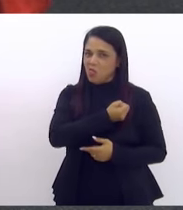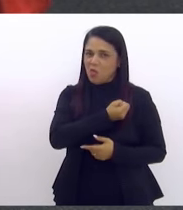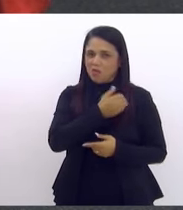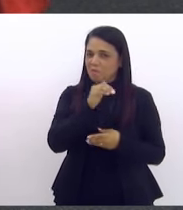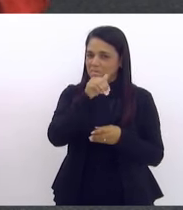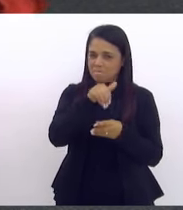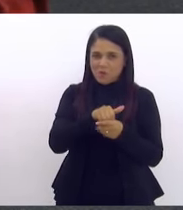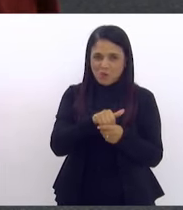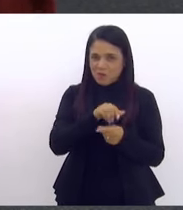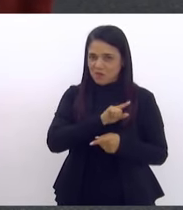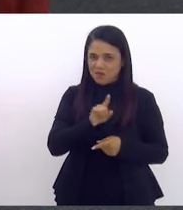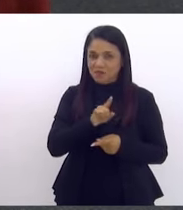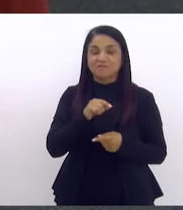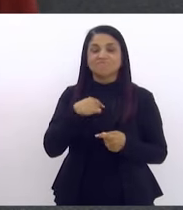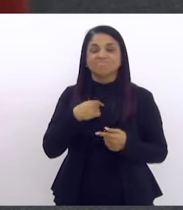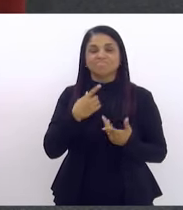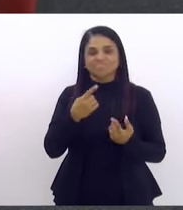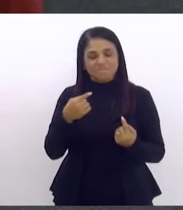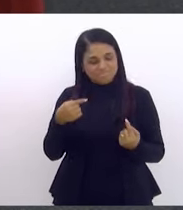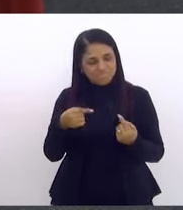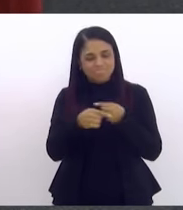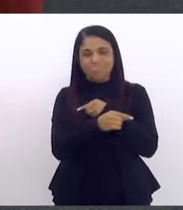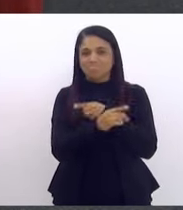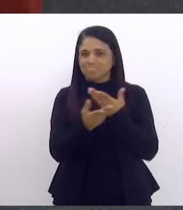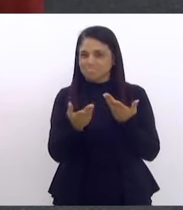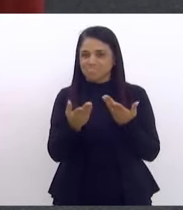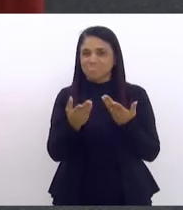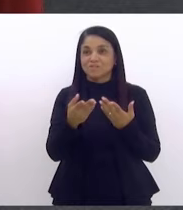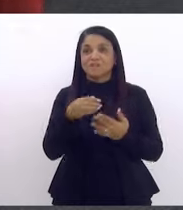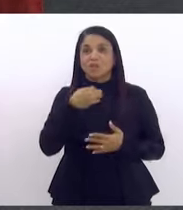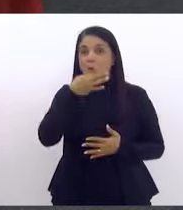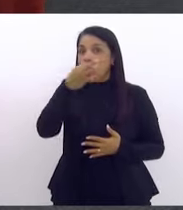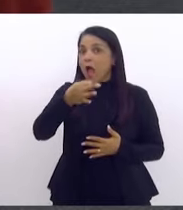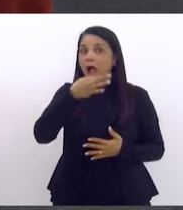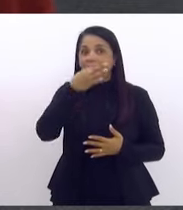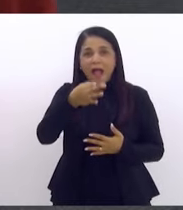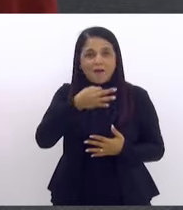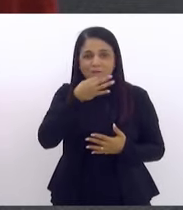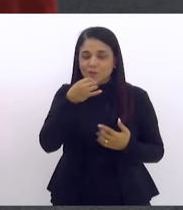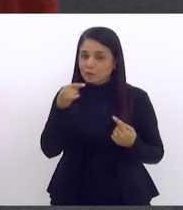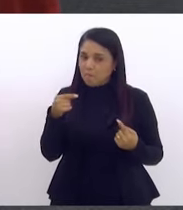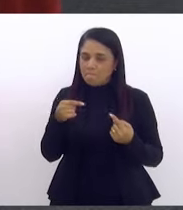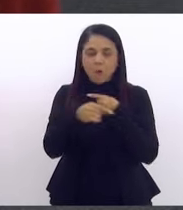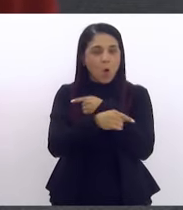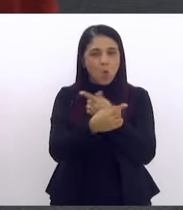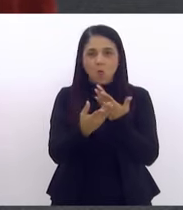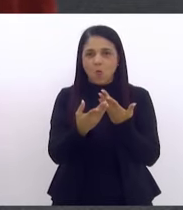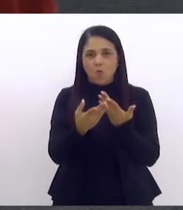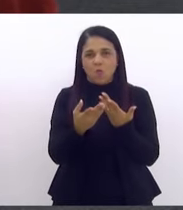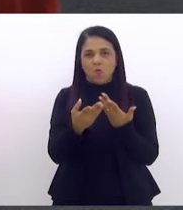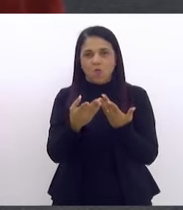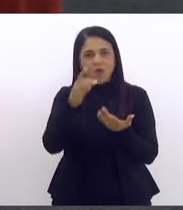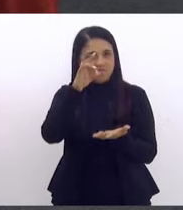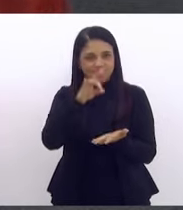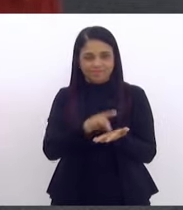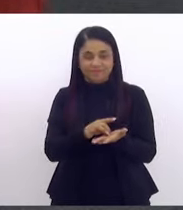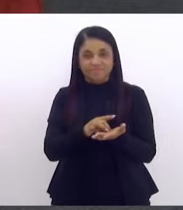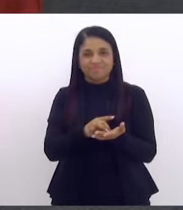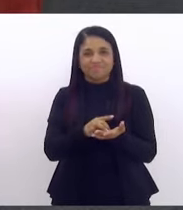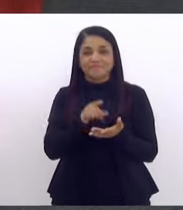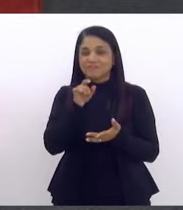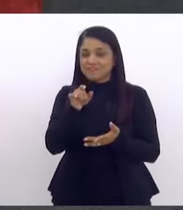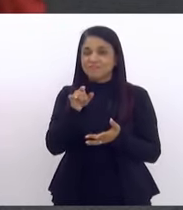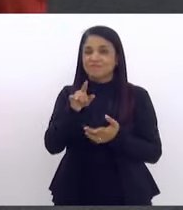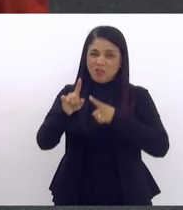avenida, e o seu samba realmente atravessou, porque seus argumentos não correspondem aos fatos, deputado. Vossa Excelência foi brilhante